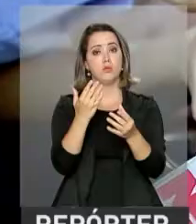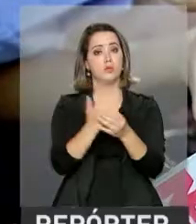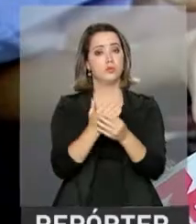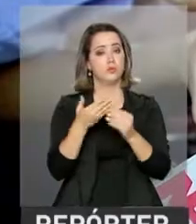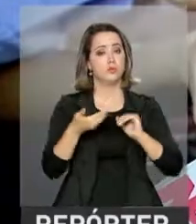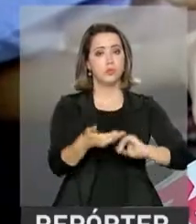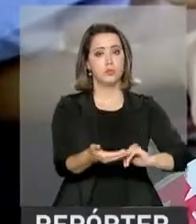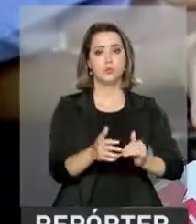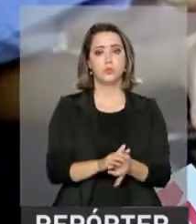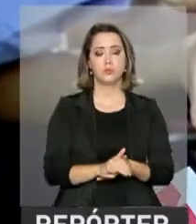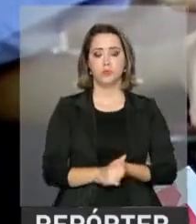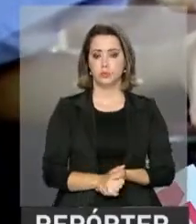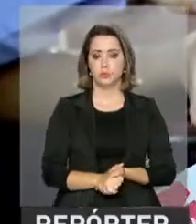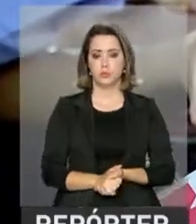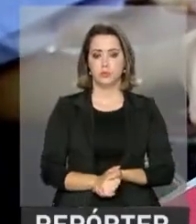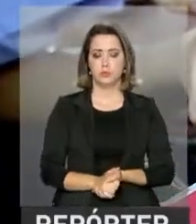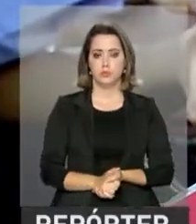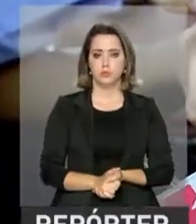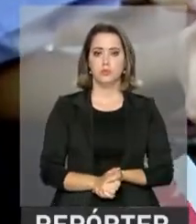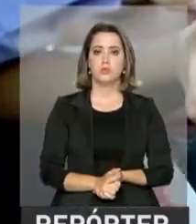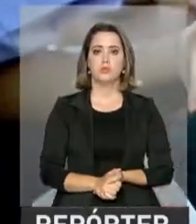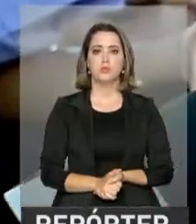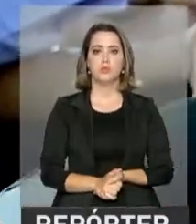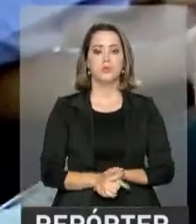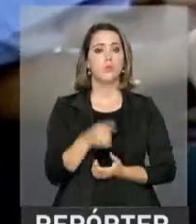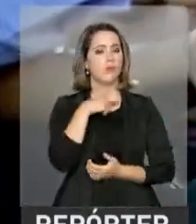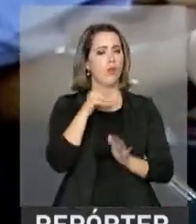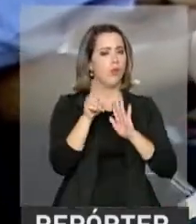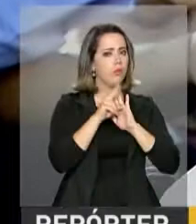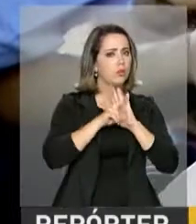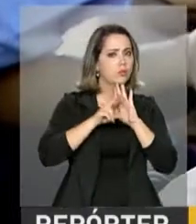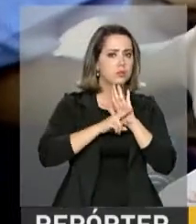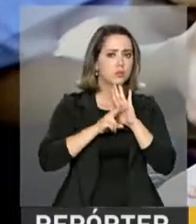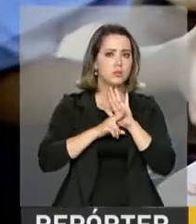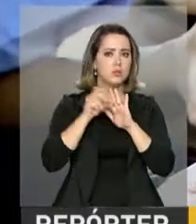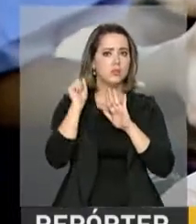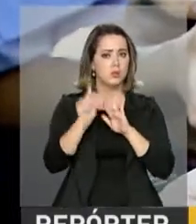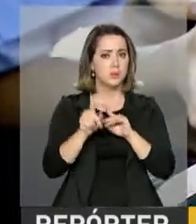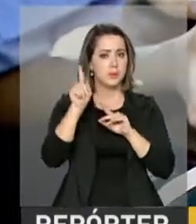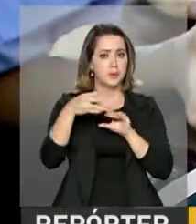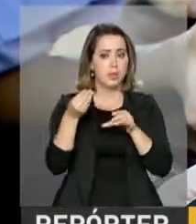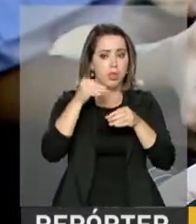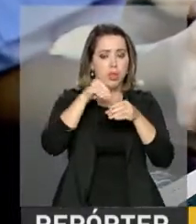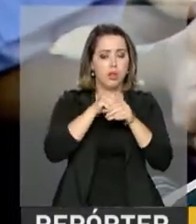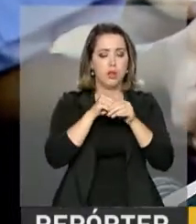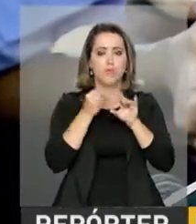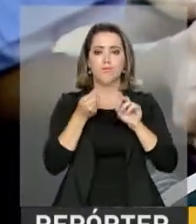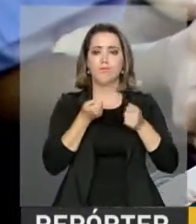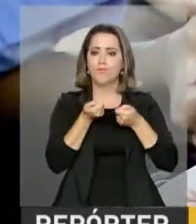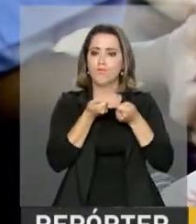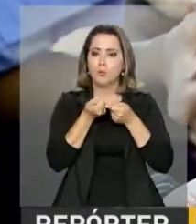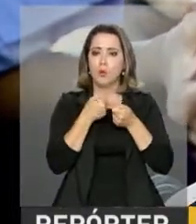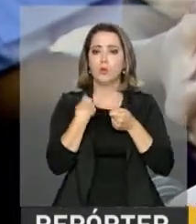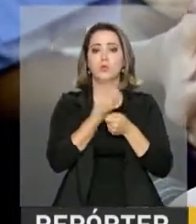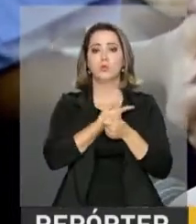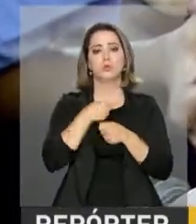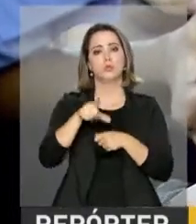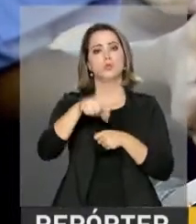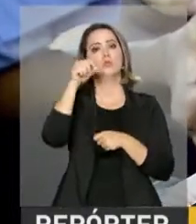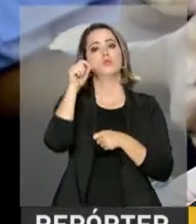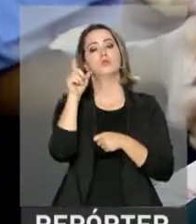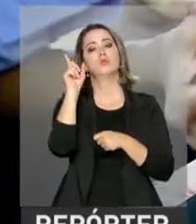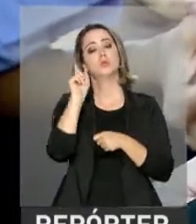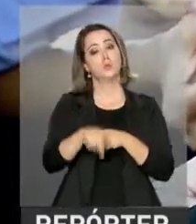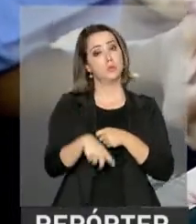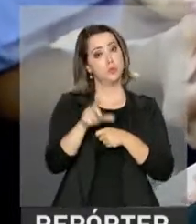uma reforma que está dentro dos parâmetros o que nós definimos como